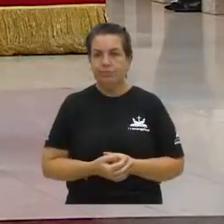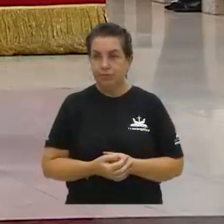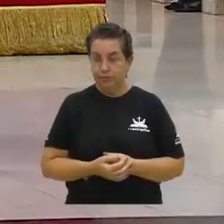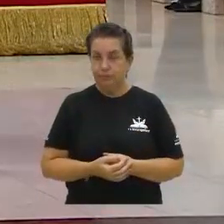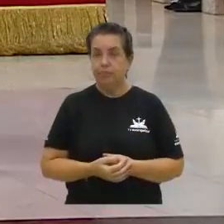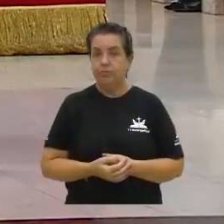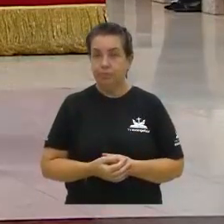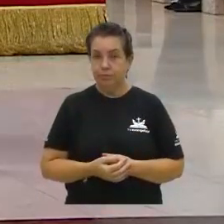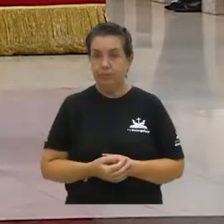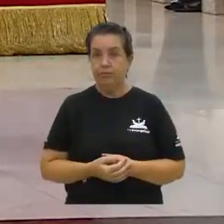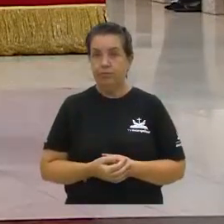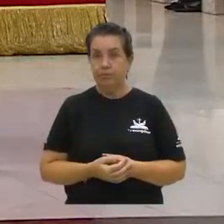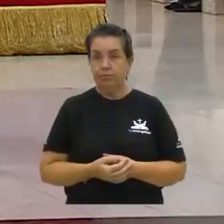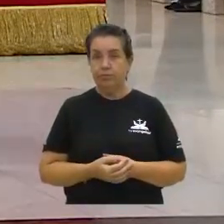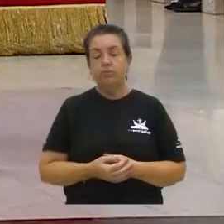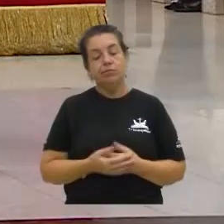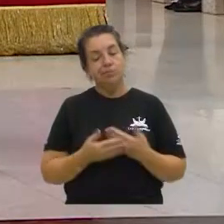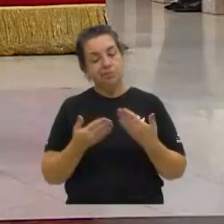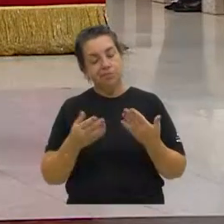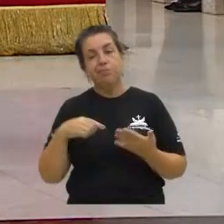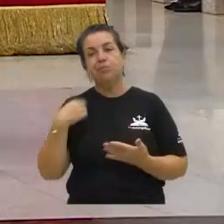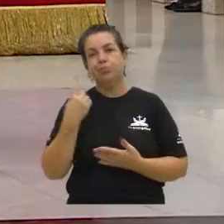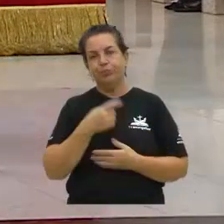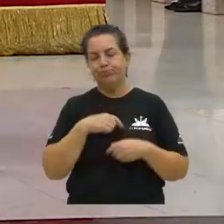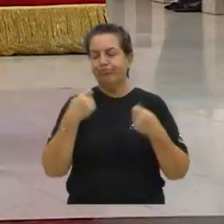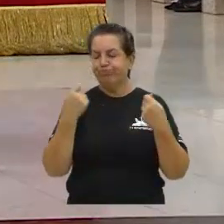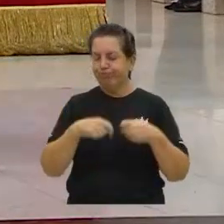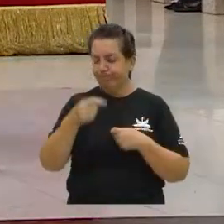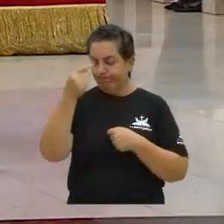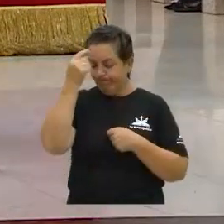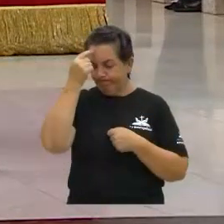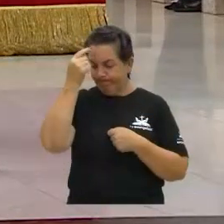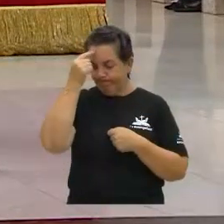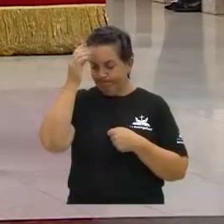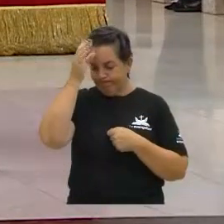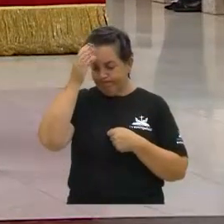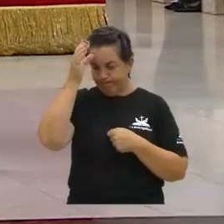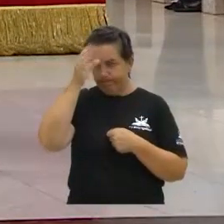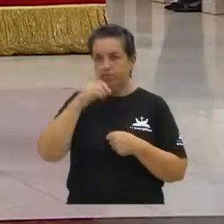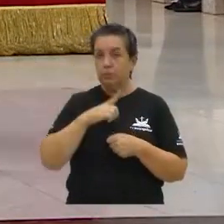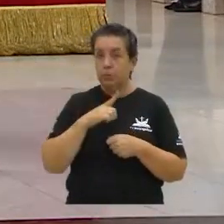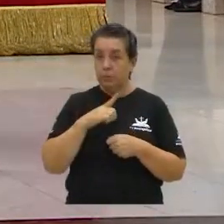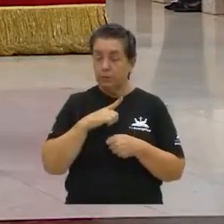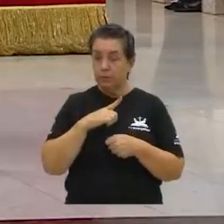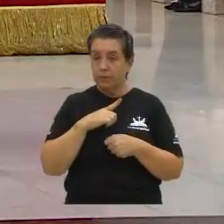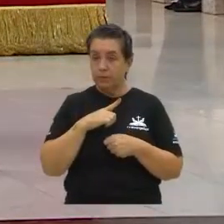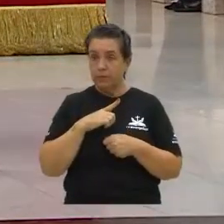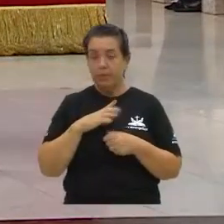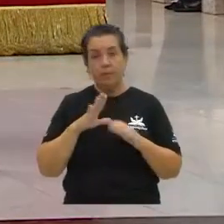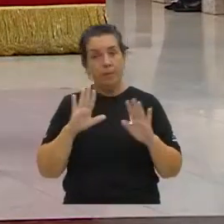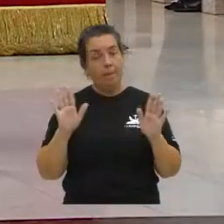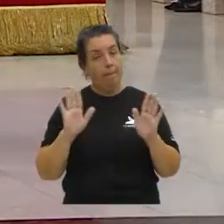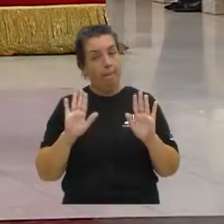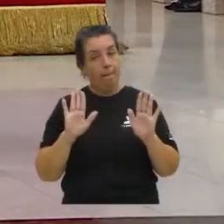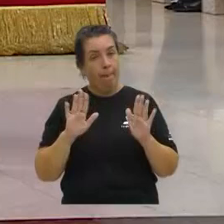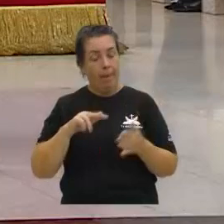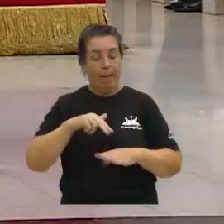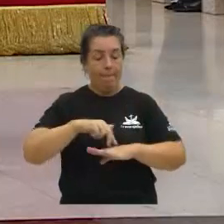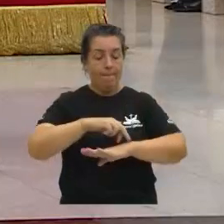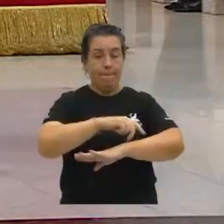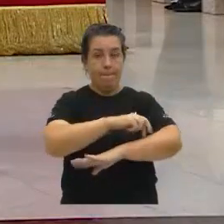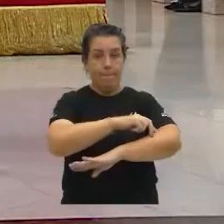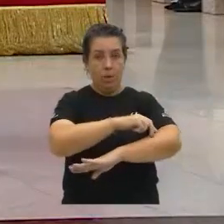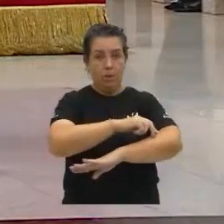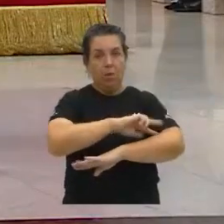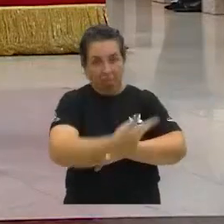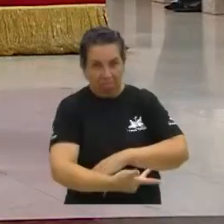E aqui convém que façamos um bom exame de consciência. Gente, não caiu de moda fazer